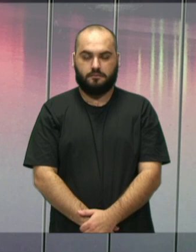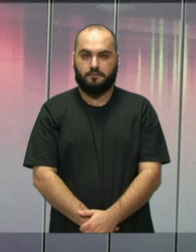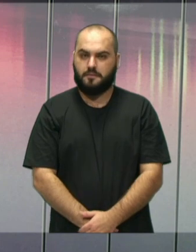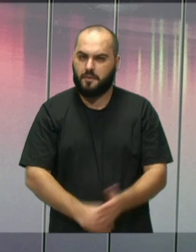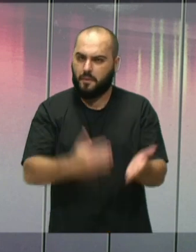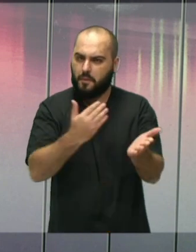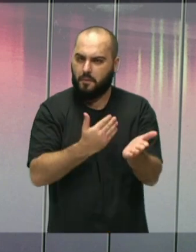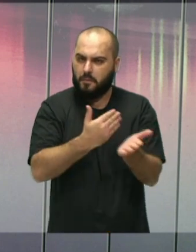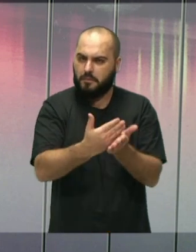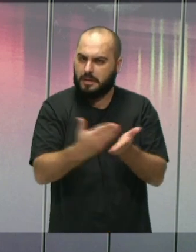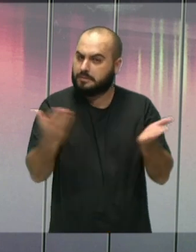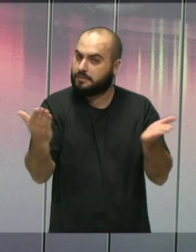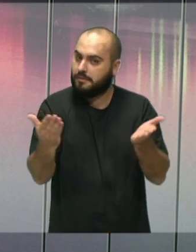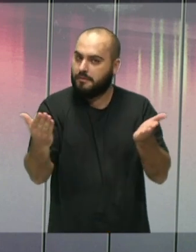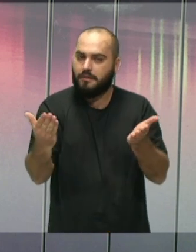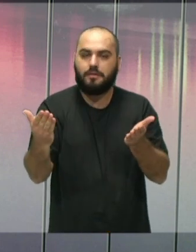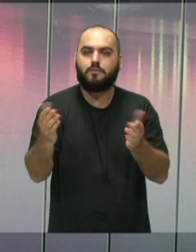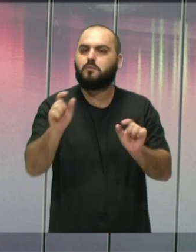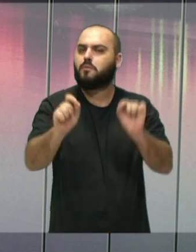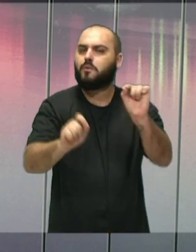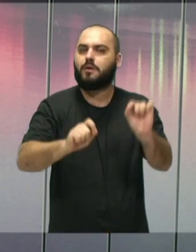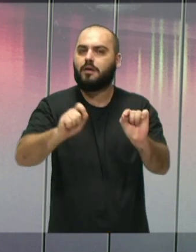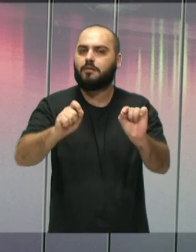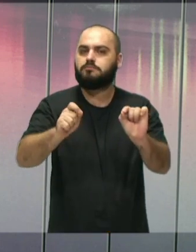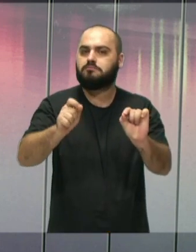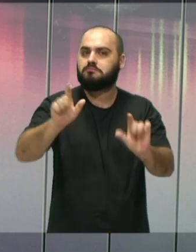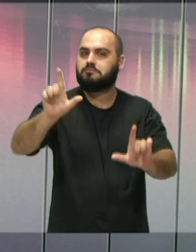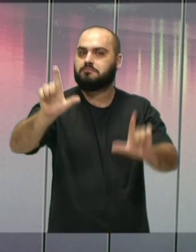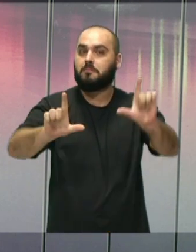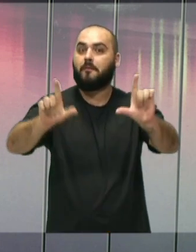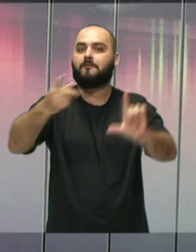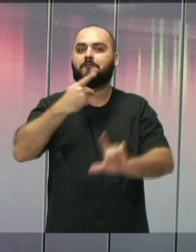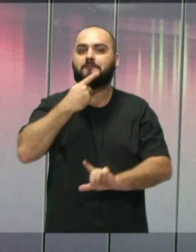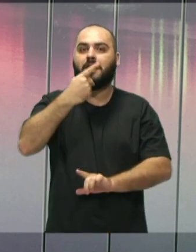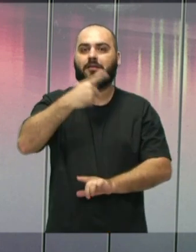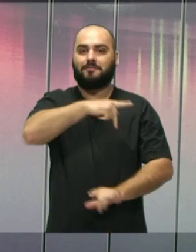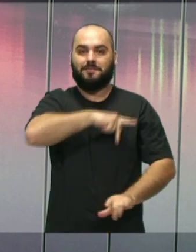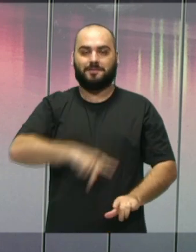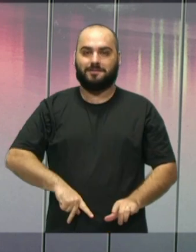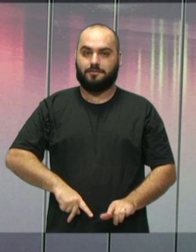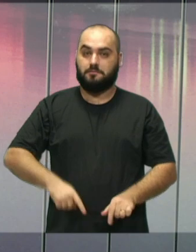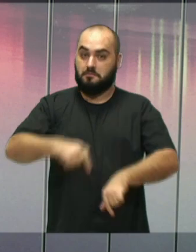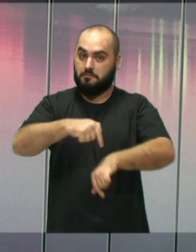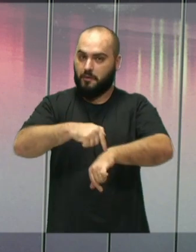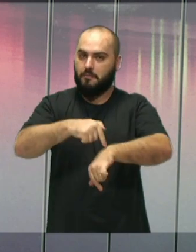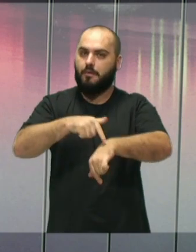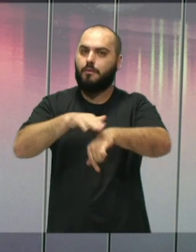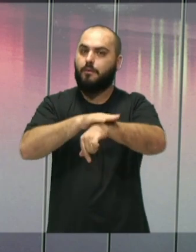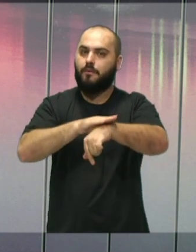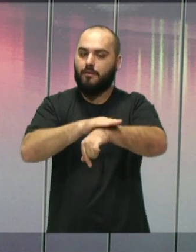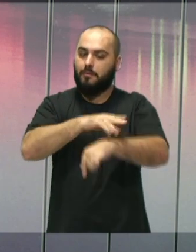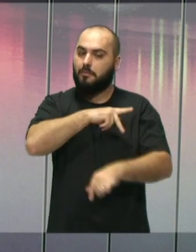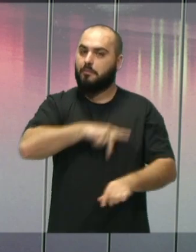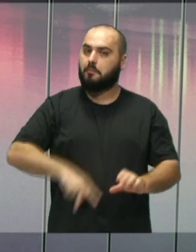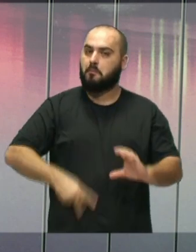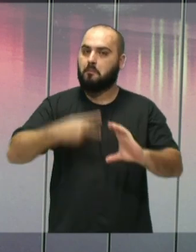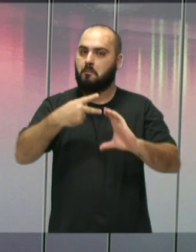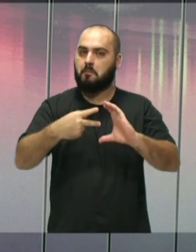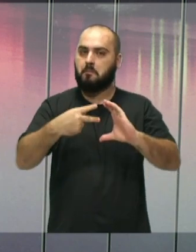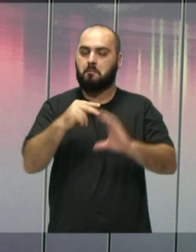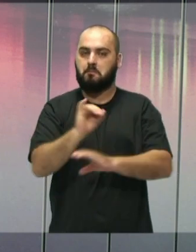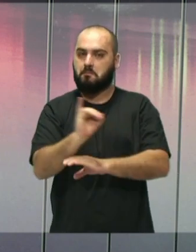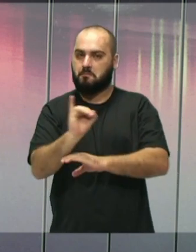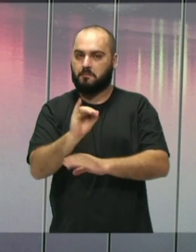começa agora o programa Fala Presidente pois fácil de conversa com o presidente da Câmara de Itajaí a cada nova edição